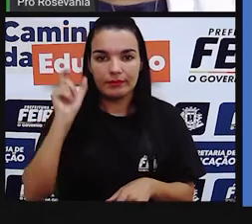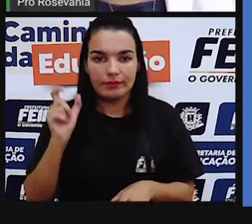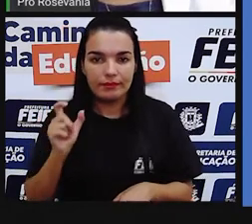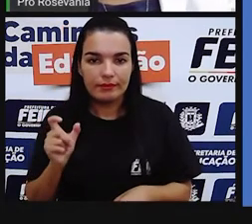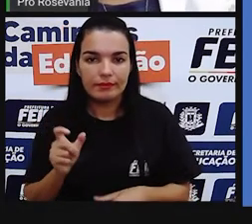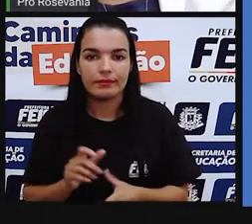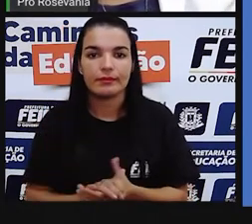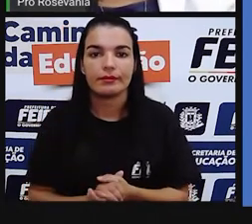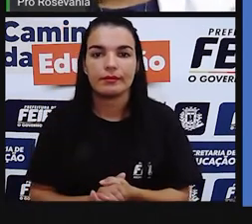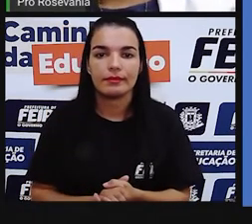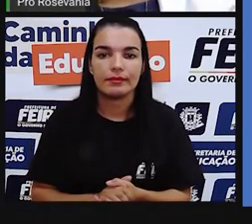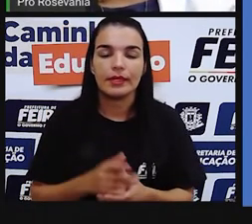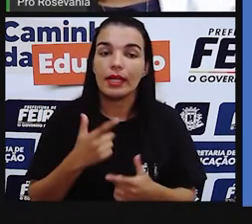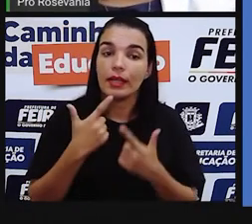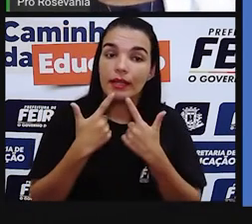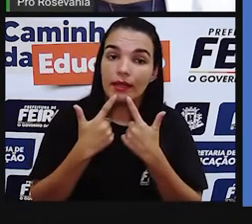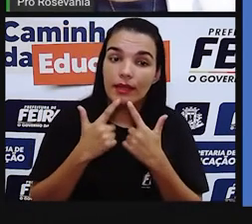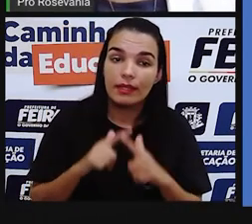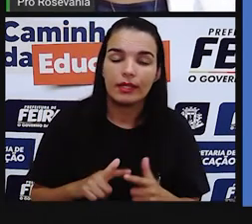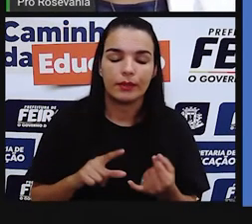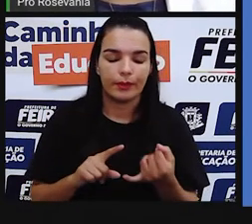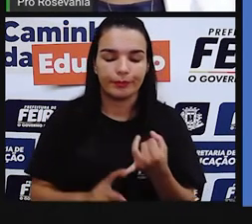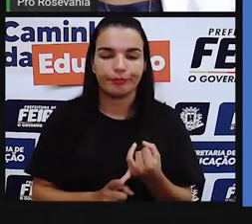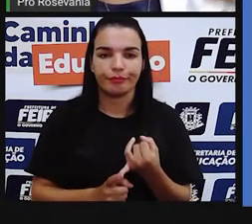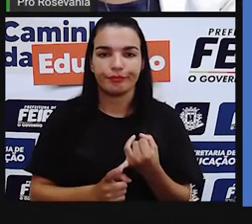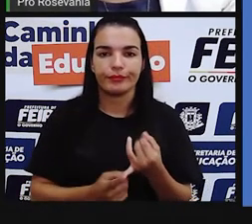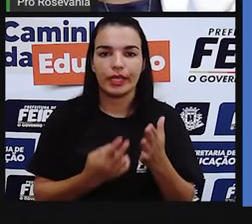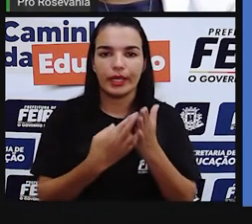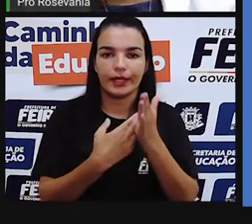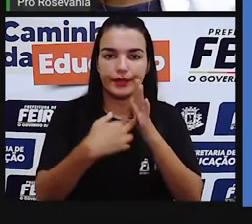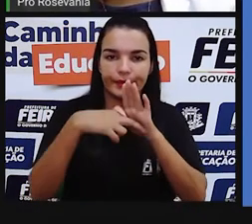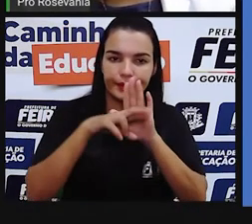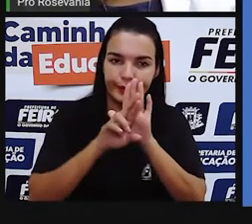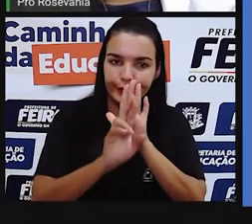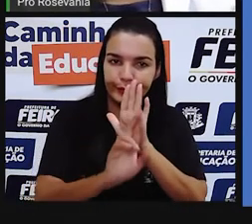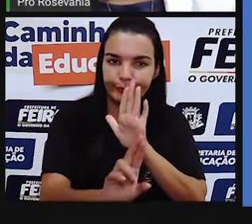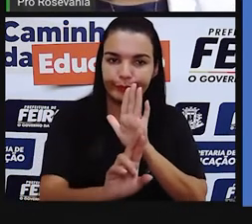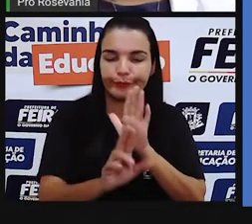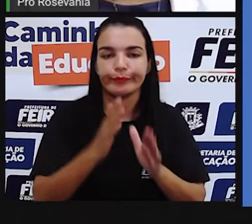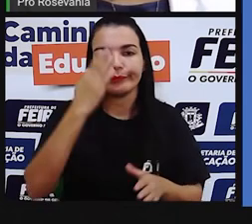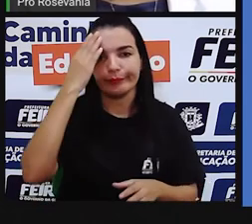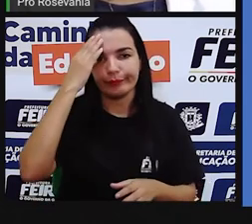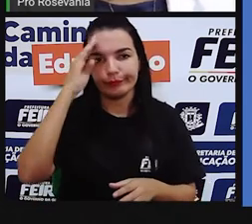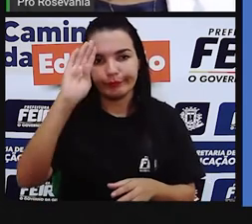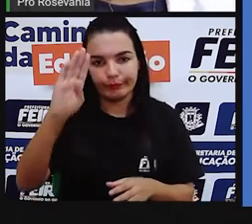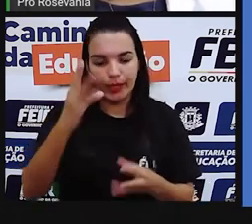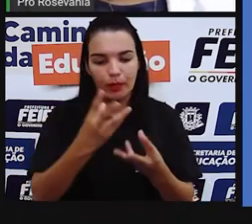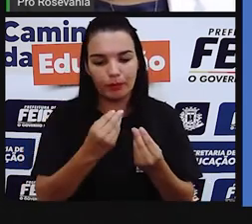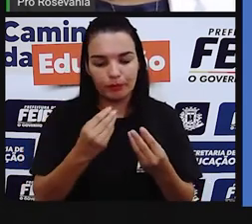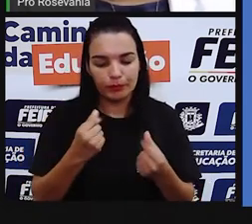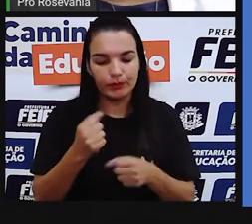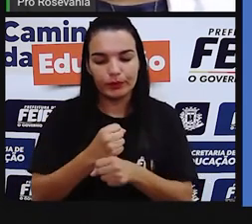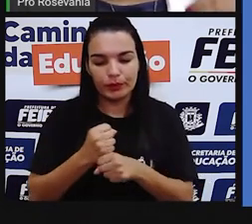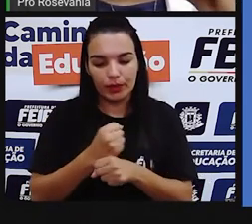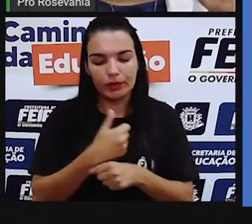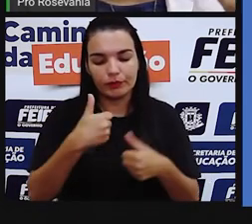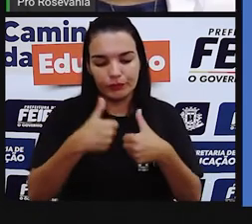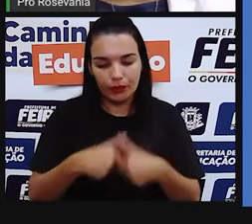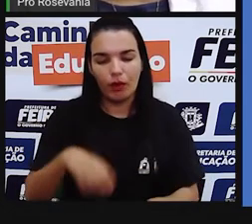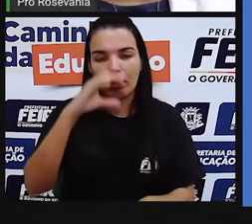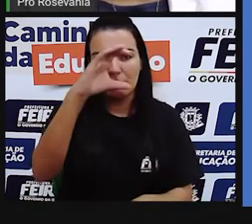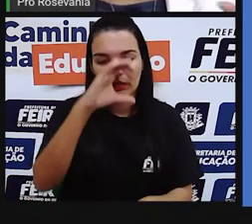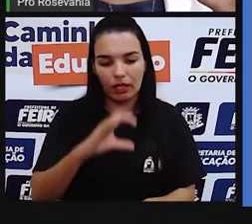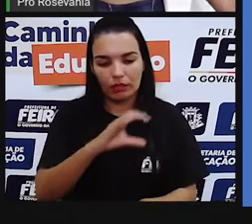percebe ali no que a gente fala, é o português. A religião, durante muito tempo, né, predominou a católica, agora está tendo,